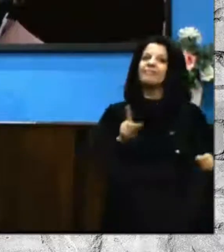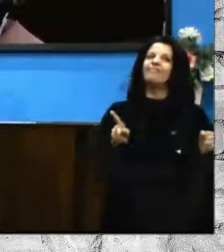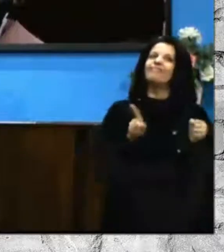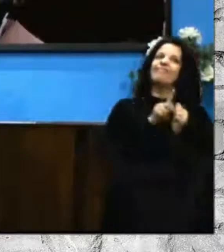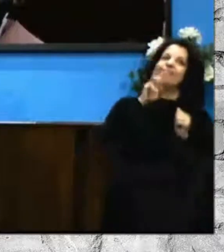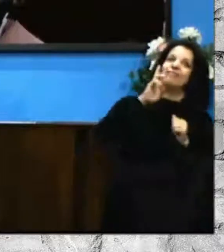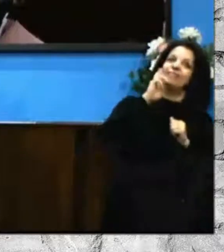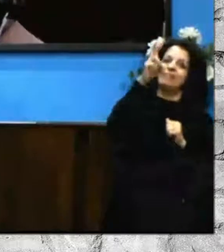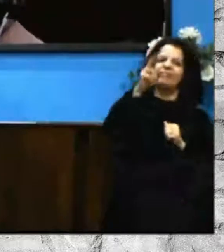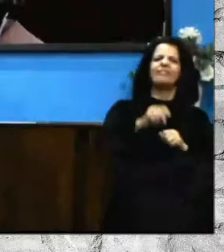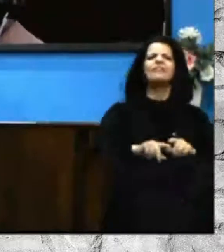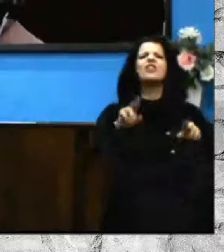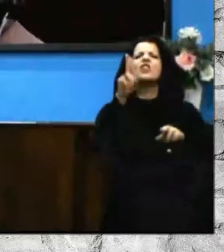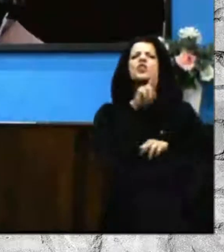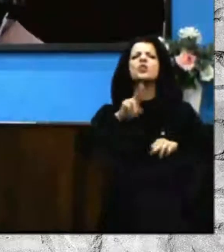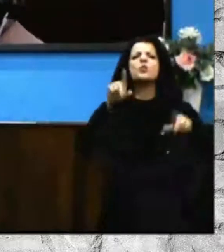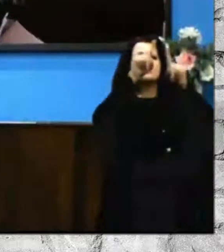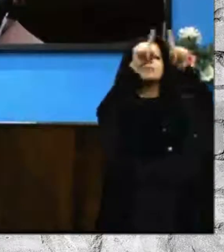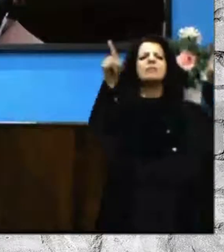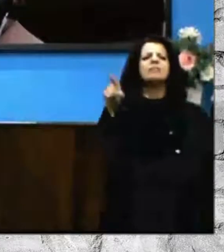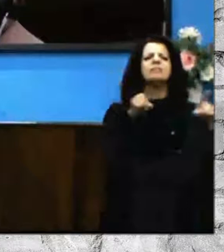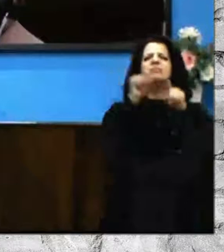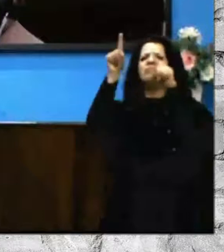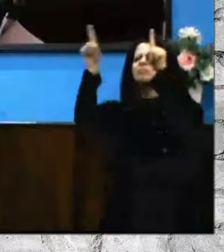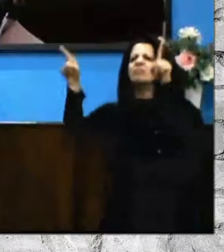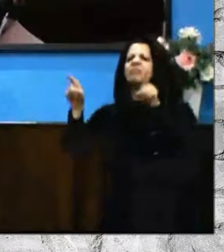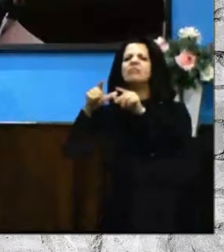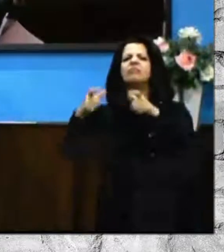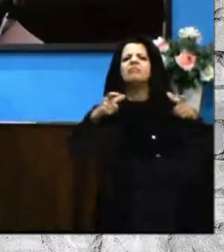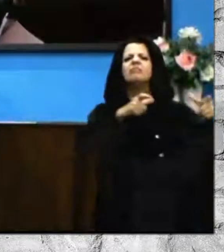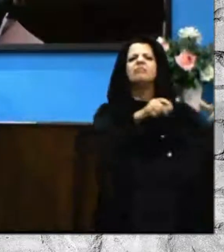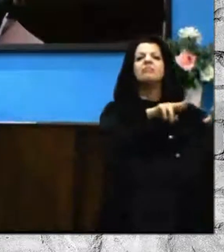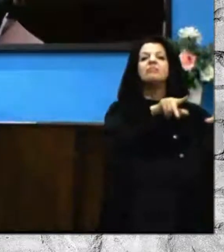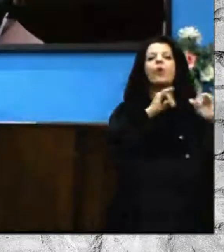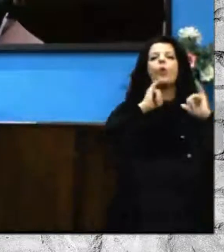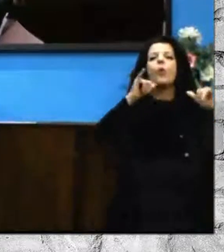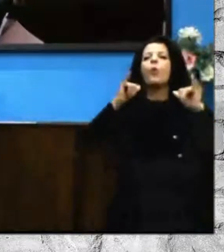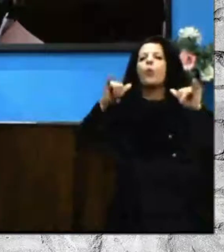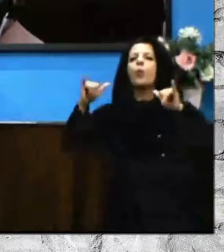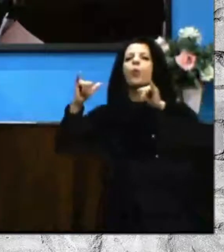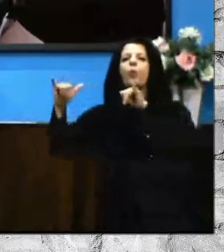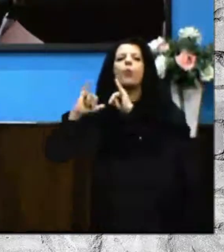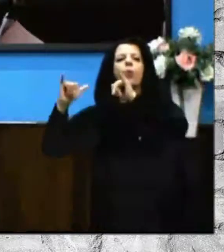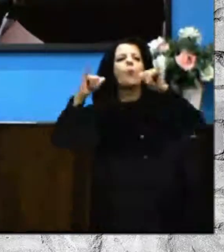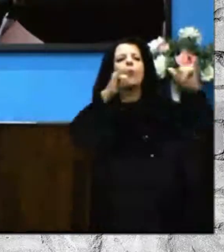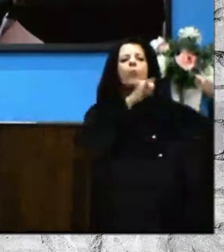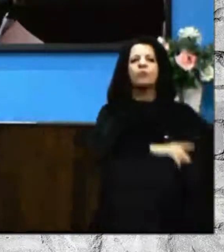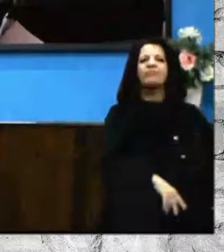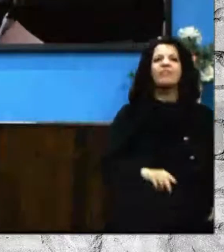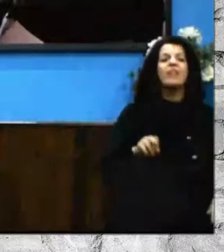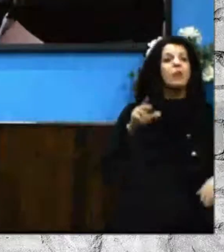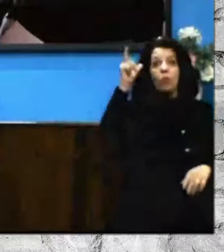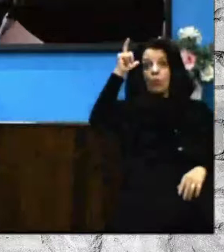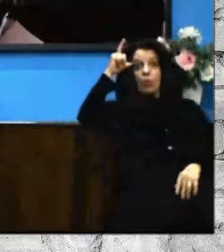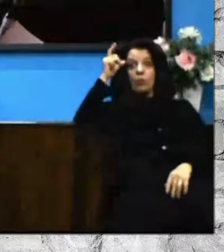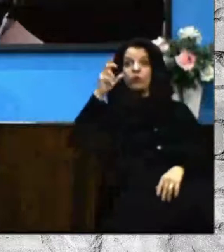placas diferentes para a difundir. O diabo usa até a Bíblia. Ele não usou para tentar Jesus 3, não